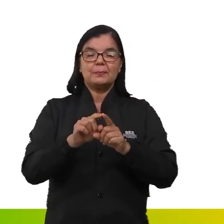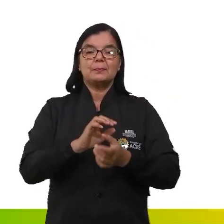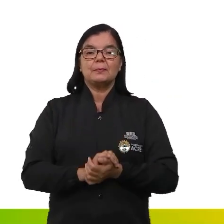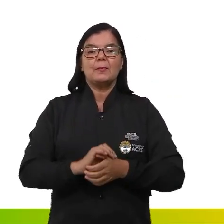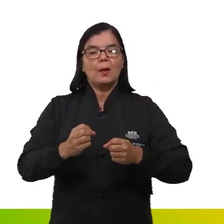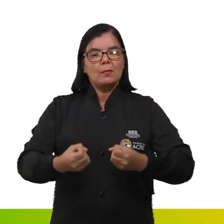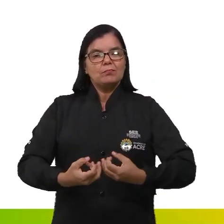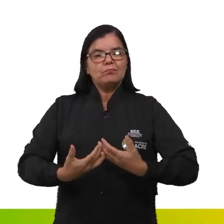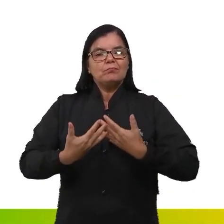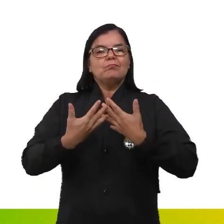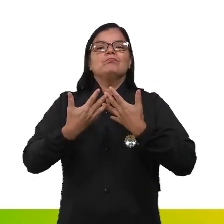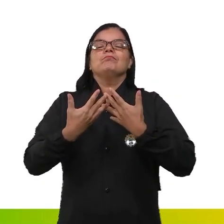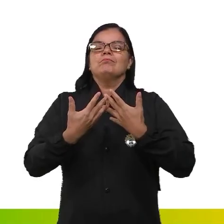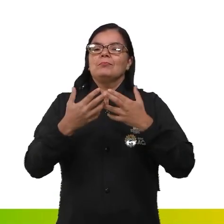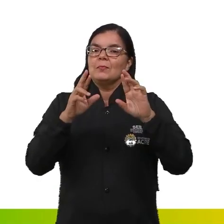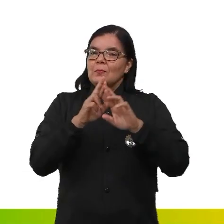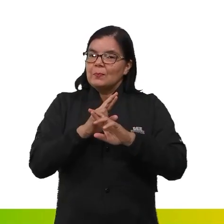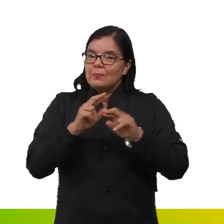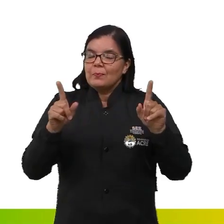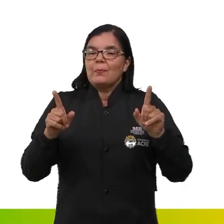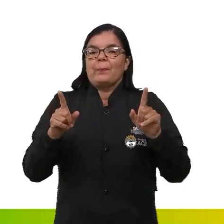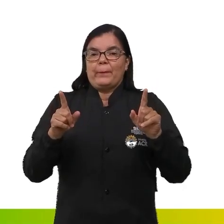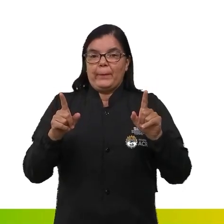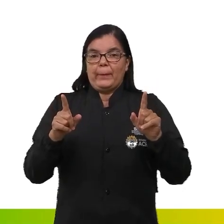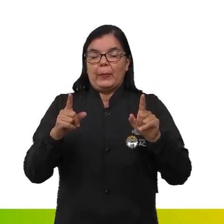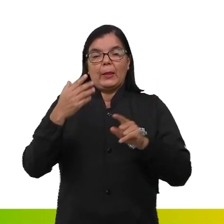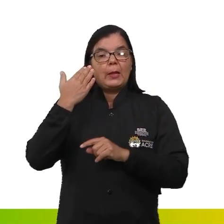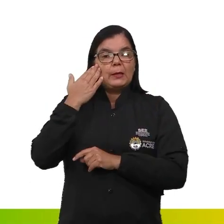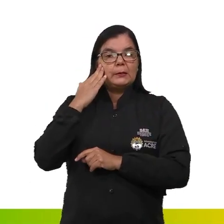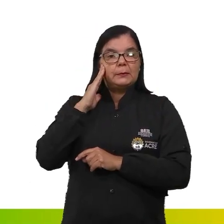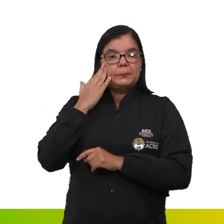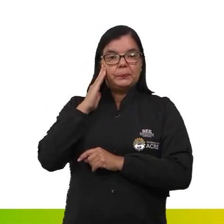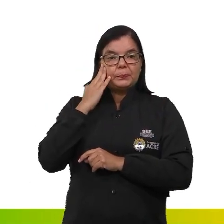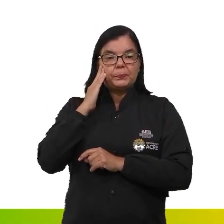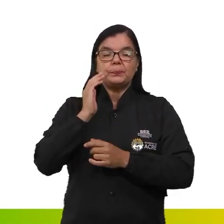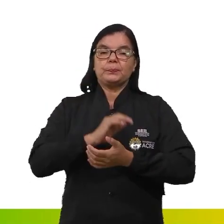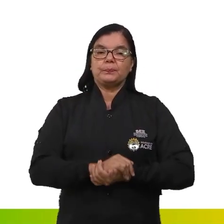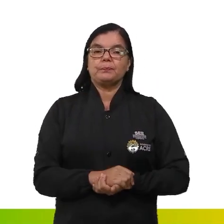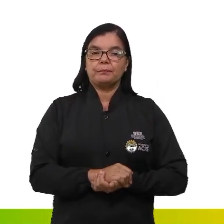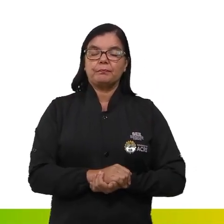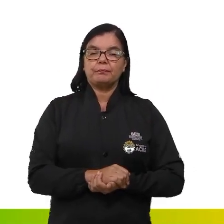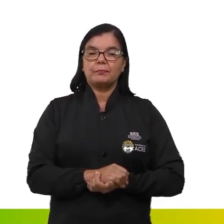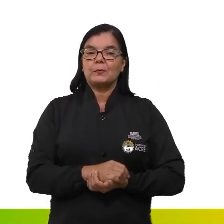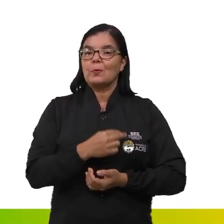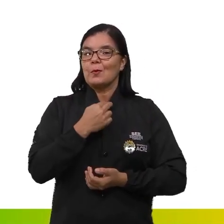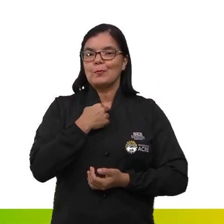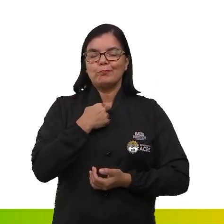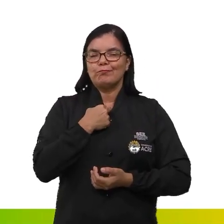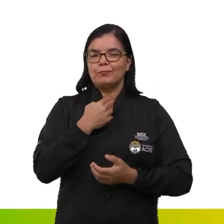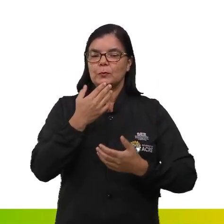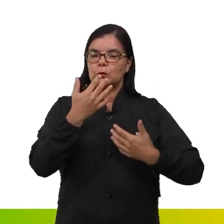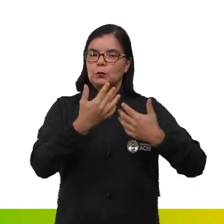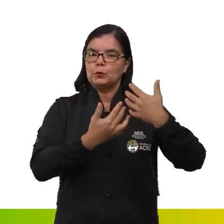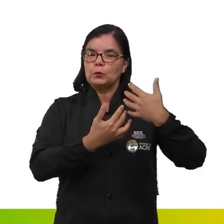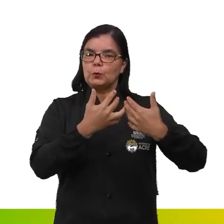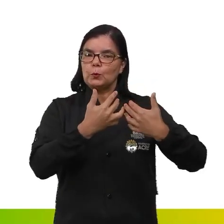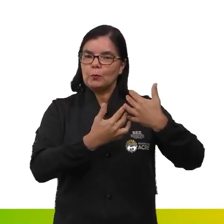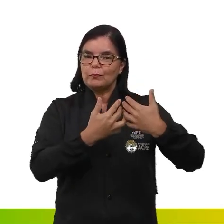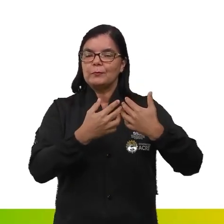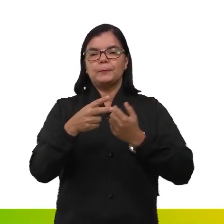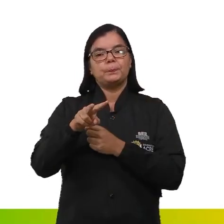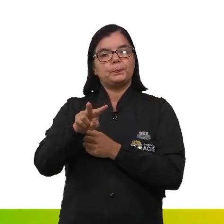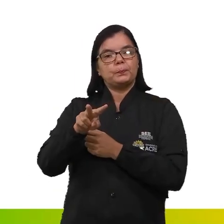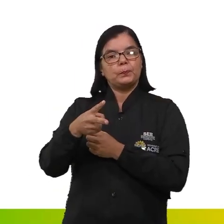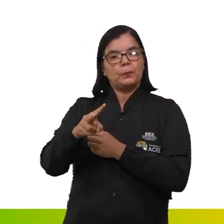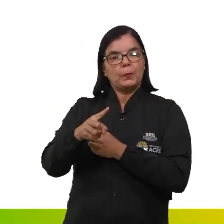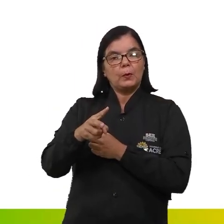expressar aí diferentes interpretações, tá? E aí a gente não pode confundir ambiguidade com